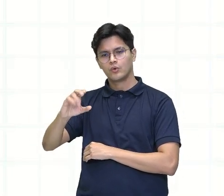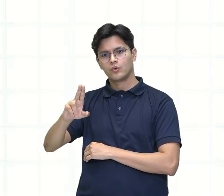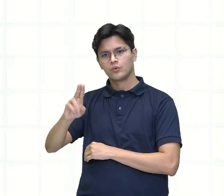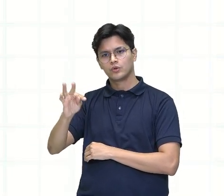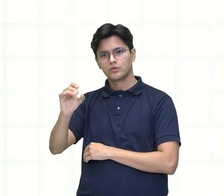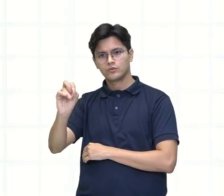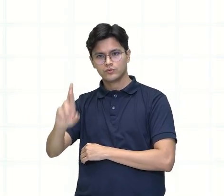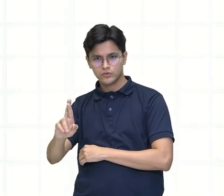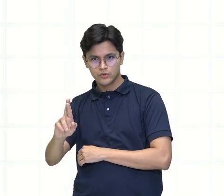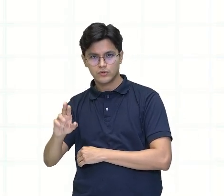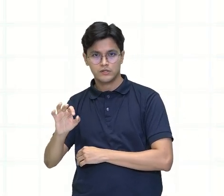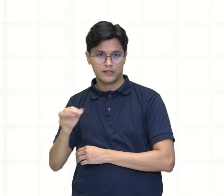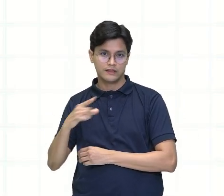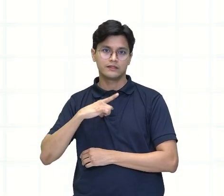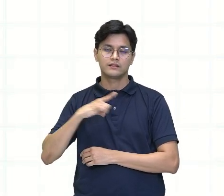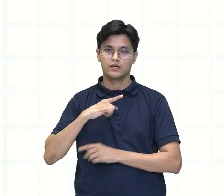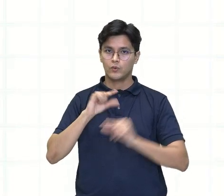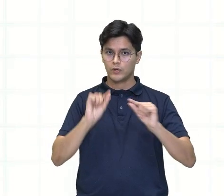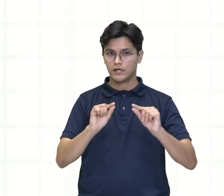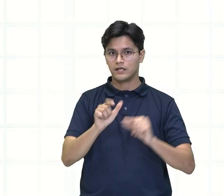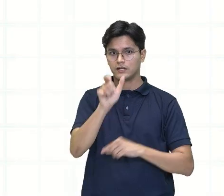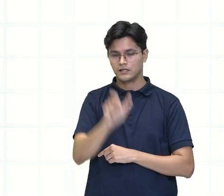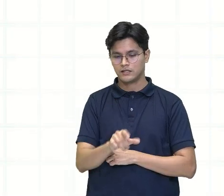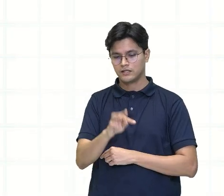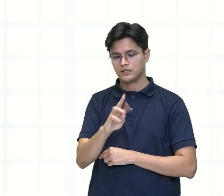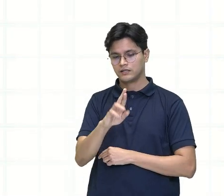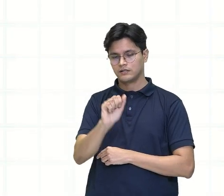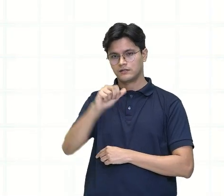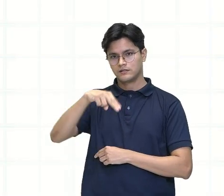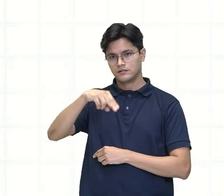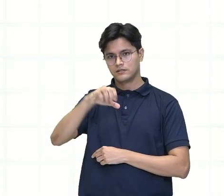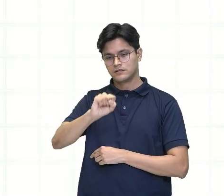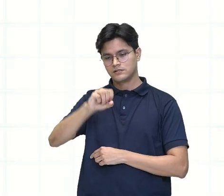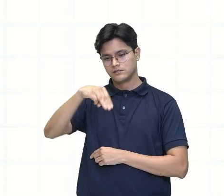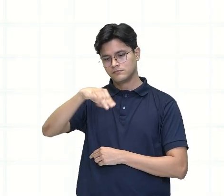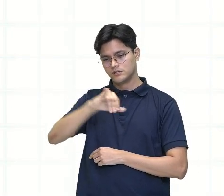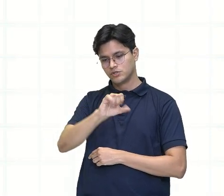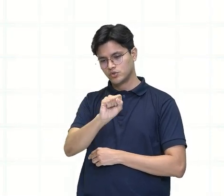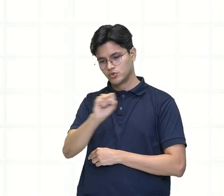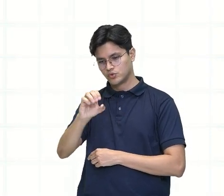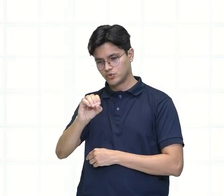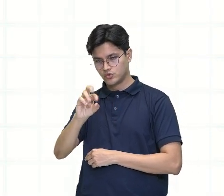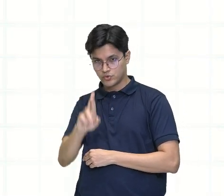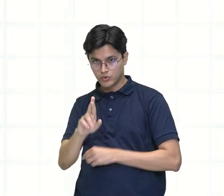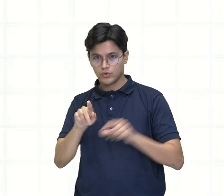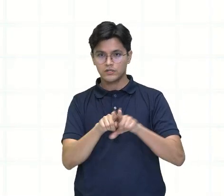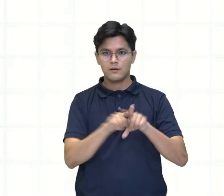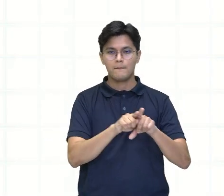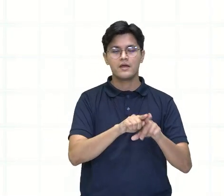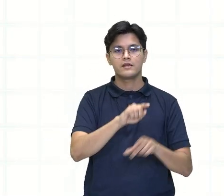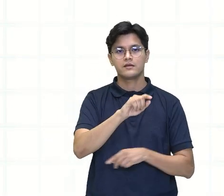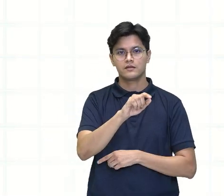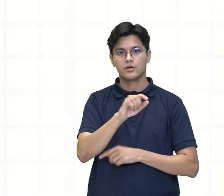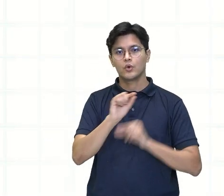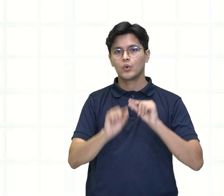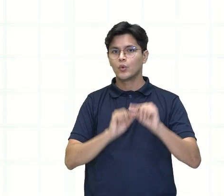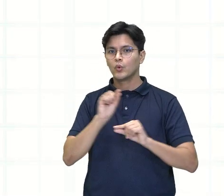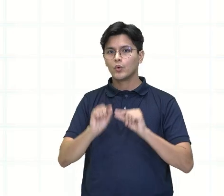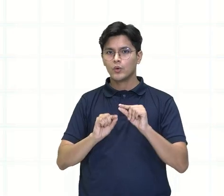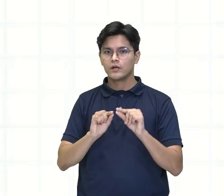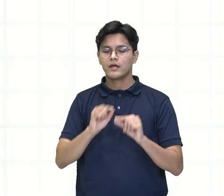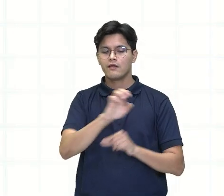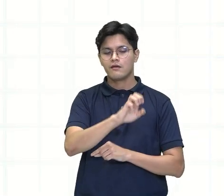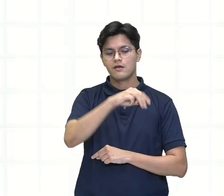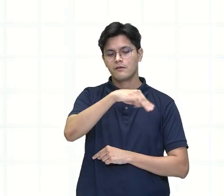que emite a informação e o receptor é aquele que recebe, certo? Muito bem, então,